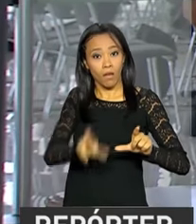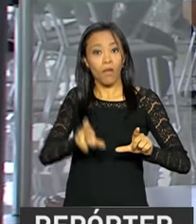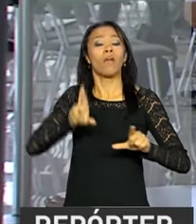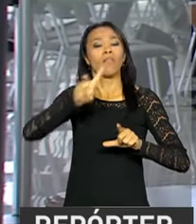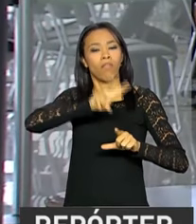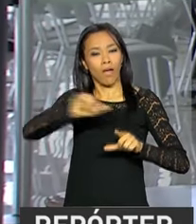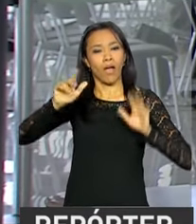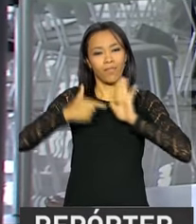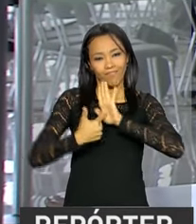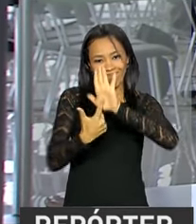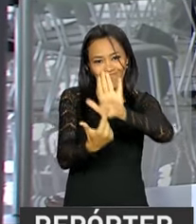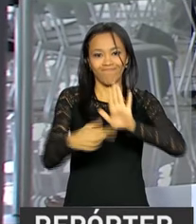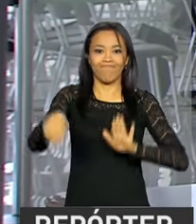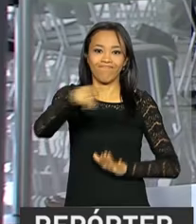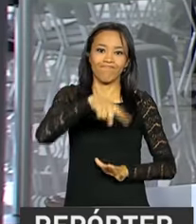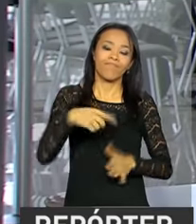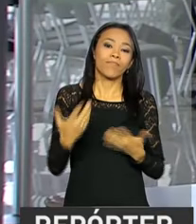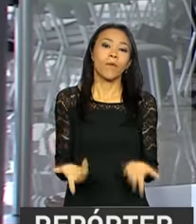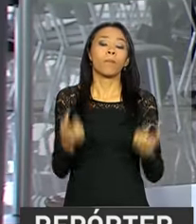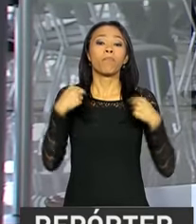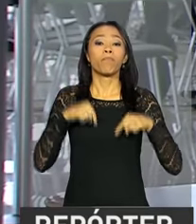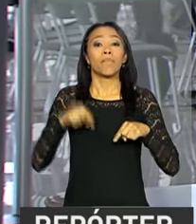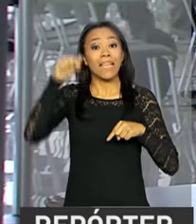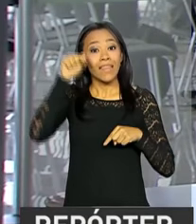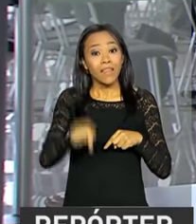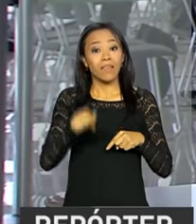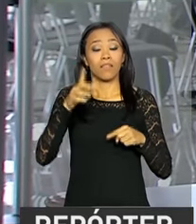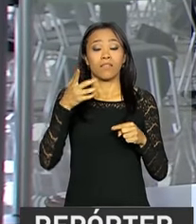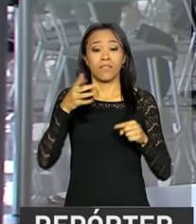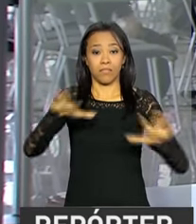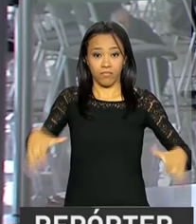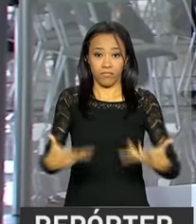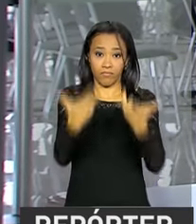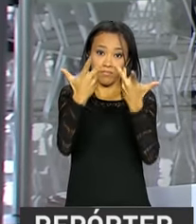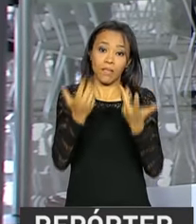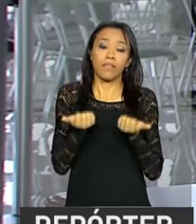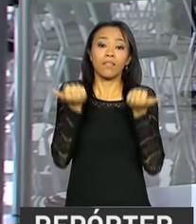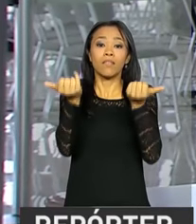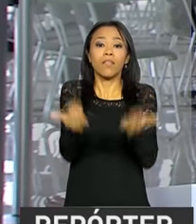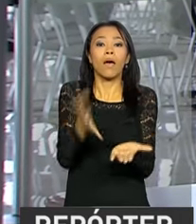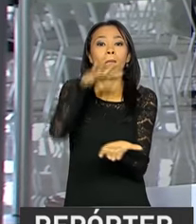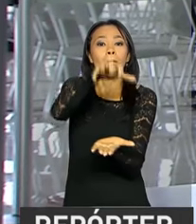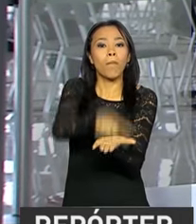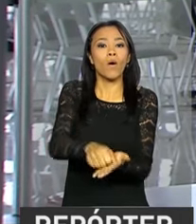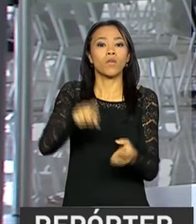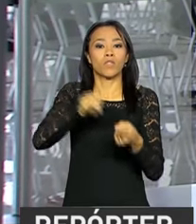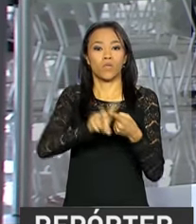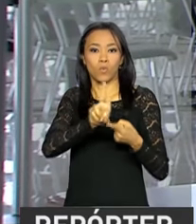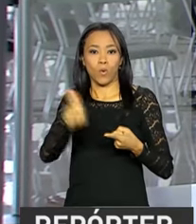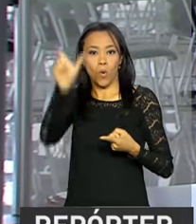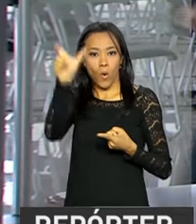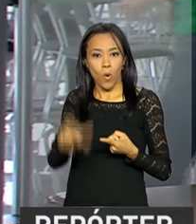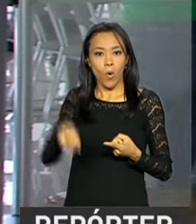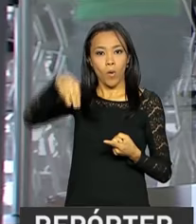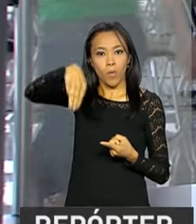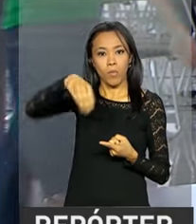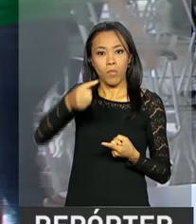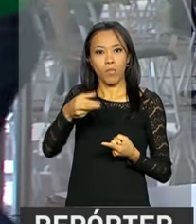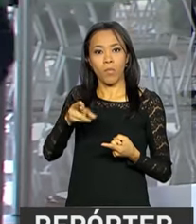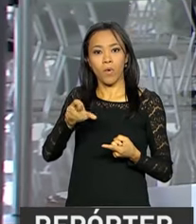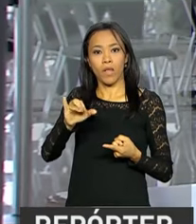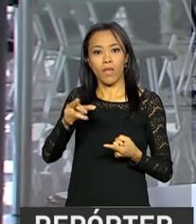essa cerimônia. Então, durante essa solenidade, o presidente Michel Temer dá posse a Moreira Franco, à frente